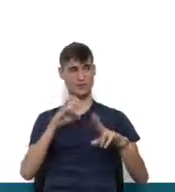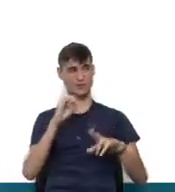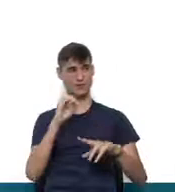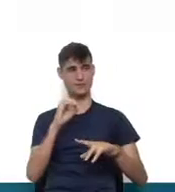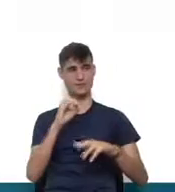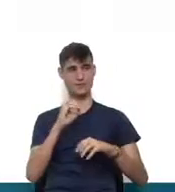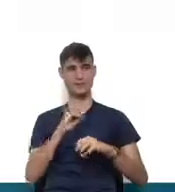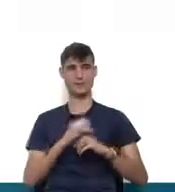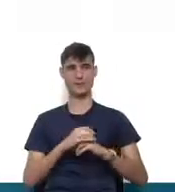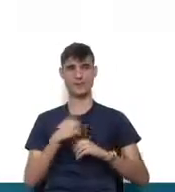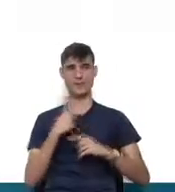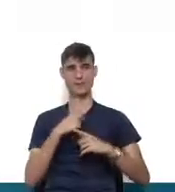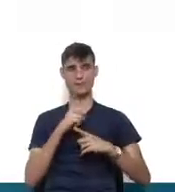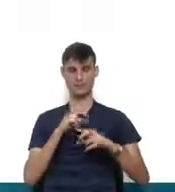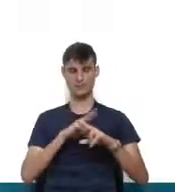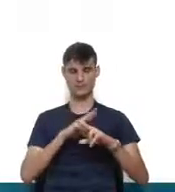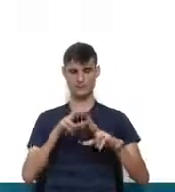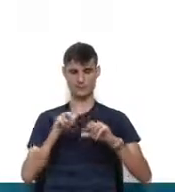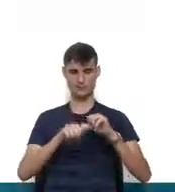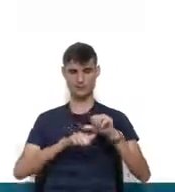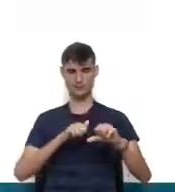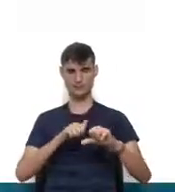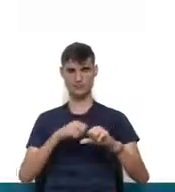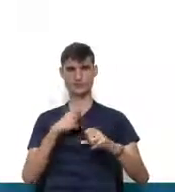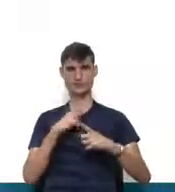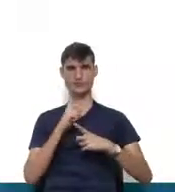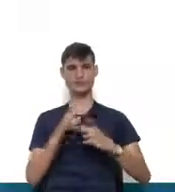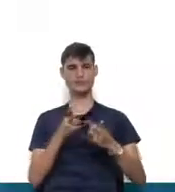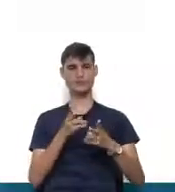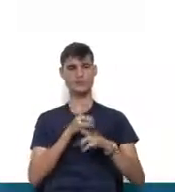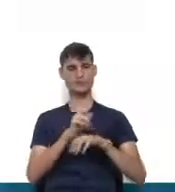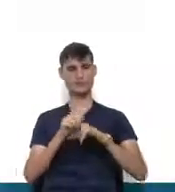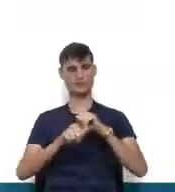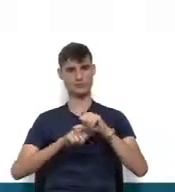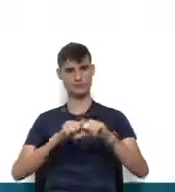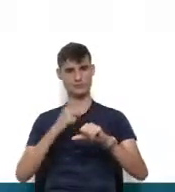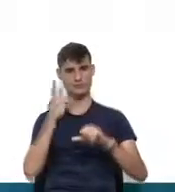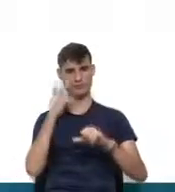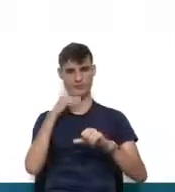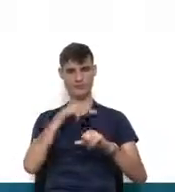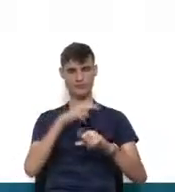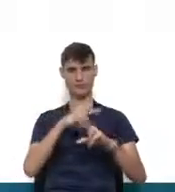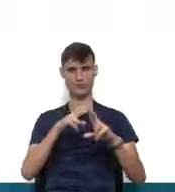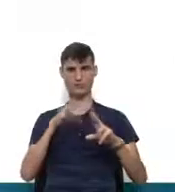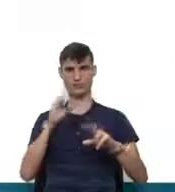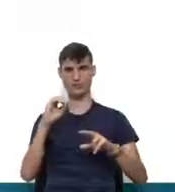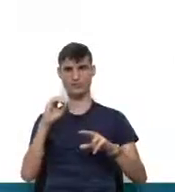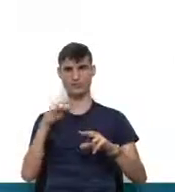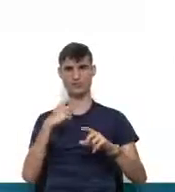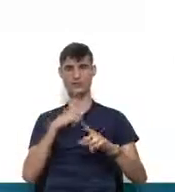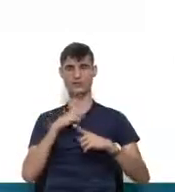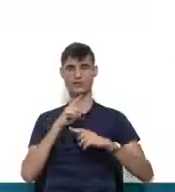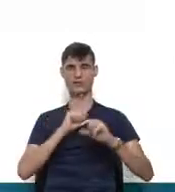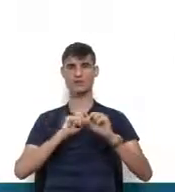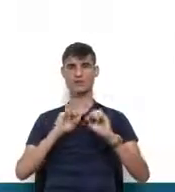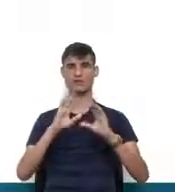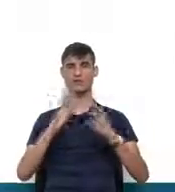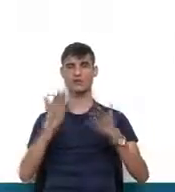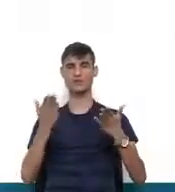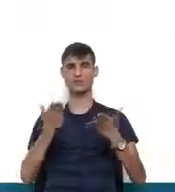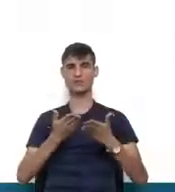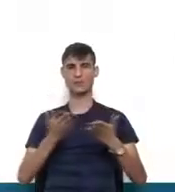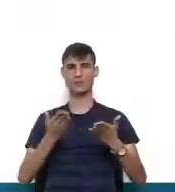0, fazendo a nossa substituição, substituindo no lugar do meu n igual a 0, olha o que vai acontecer